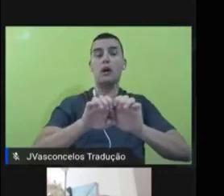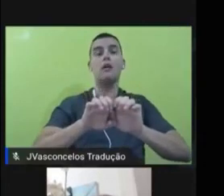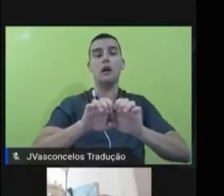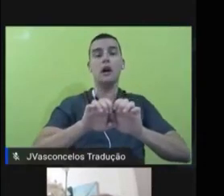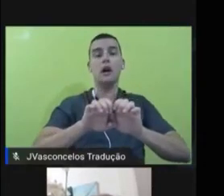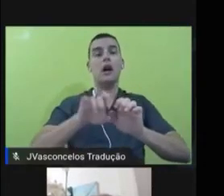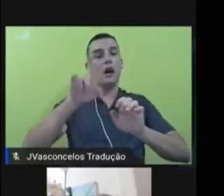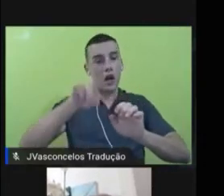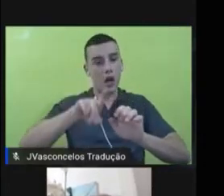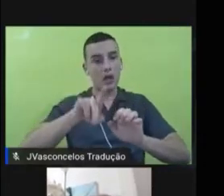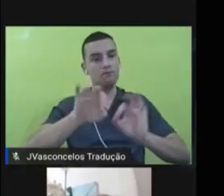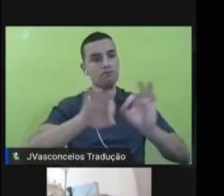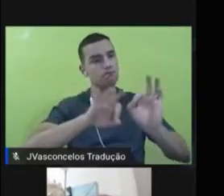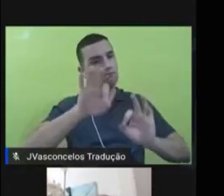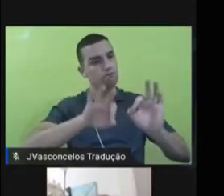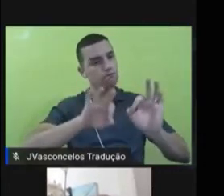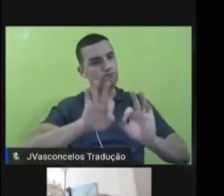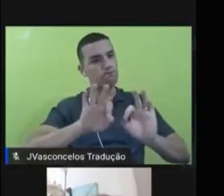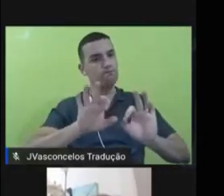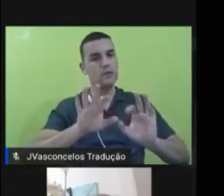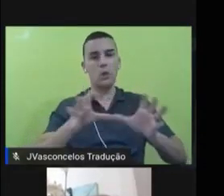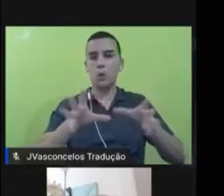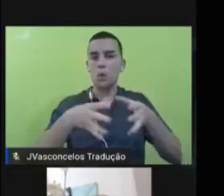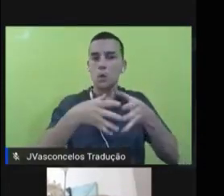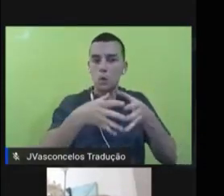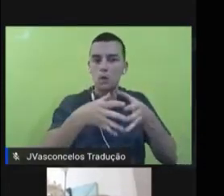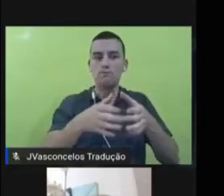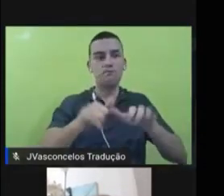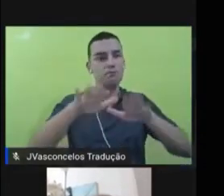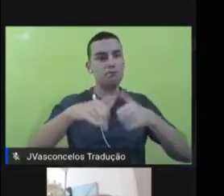organizado e proposto pelo CENESP, já